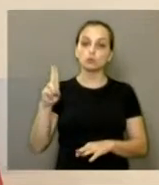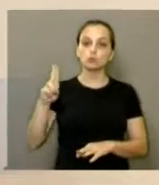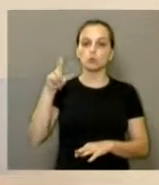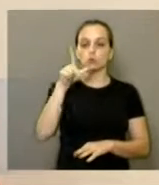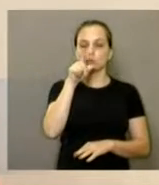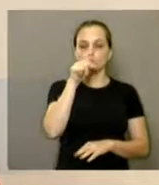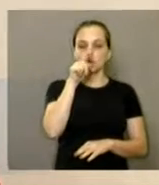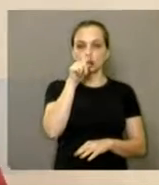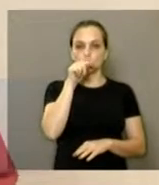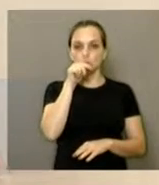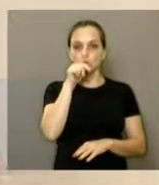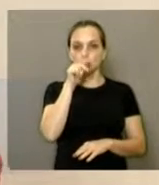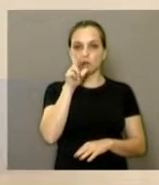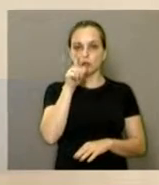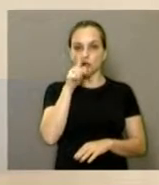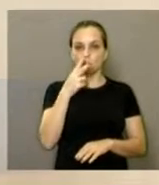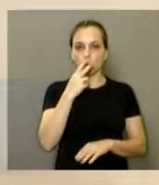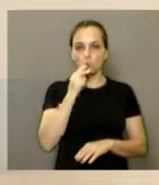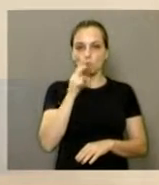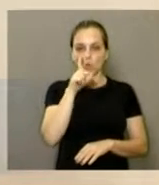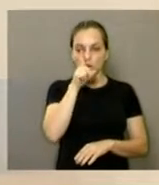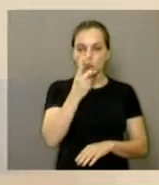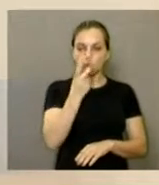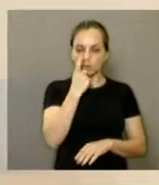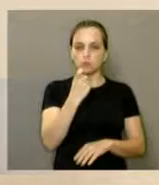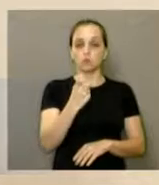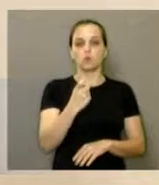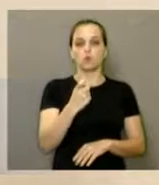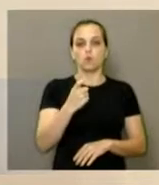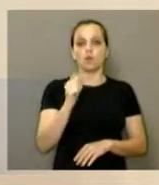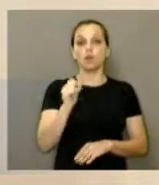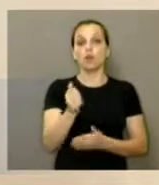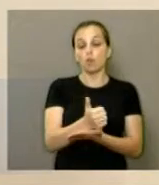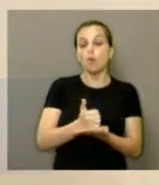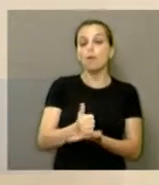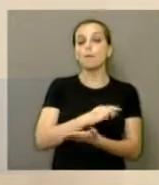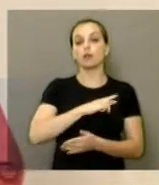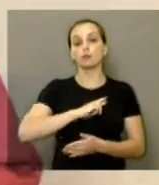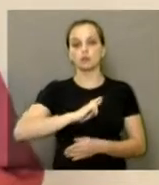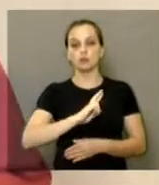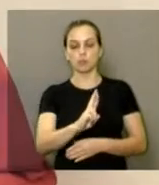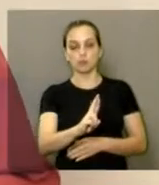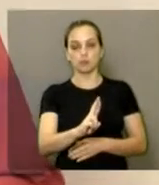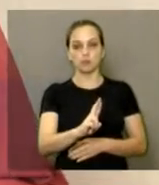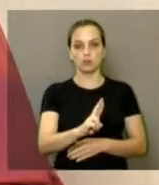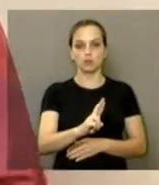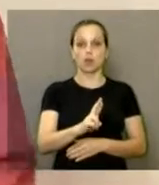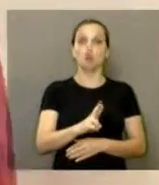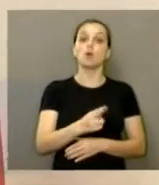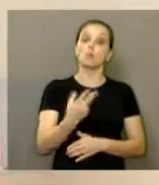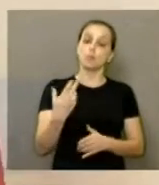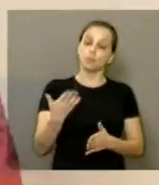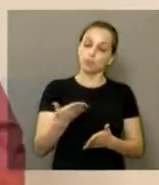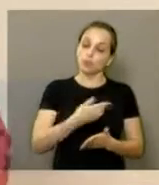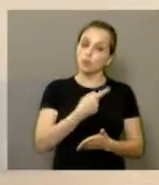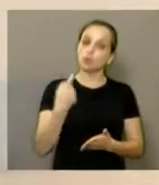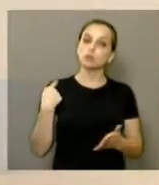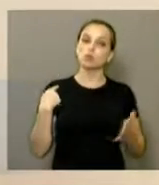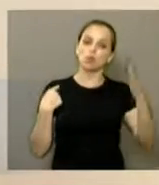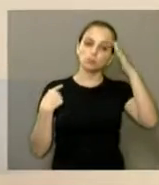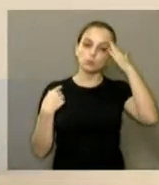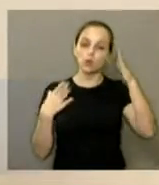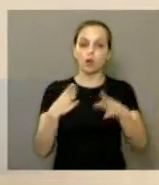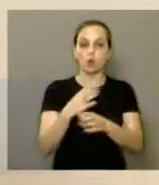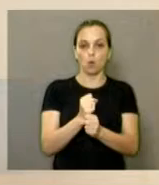de água e esgoto. Essa foi a base da nossa representação. Então, no nosso entendimento, a conta